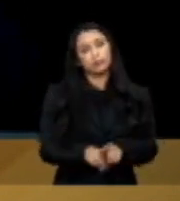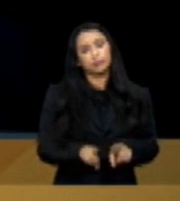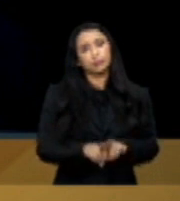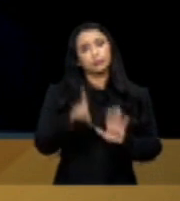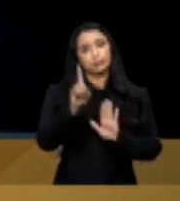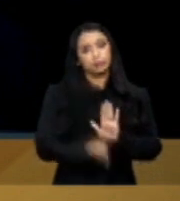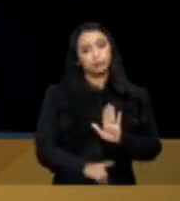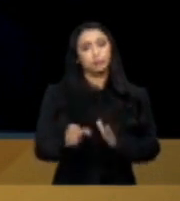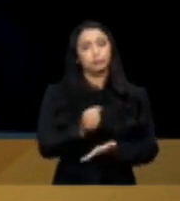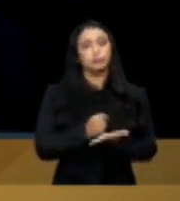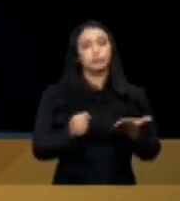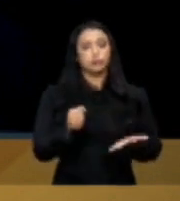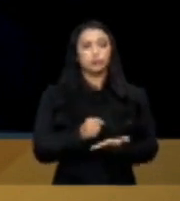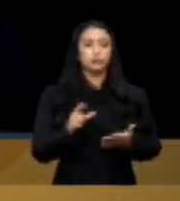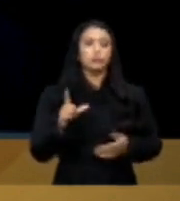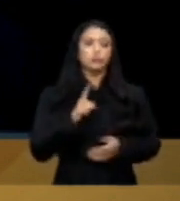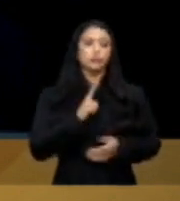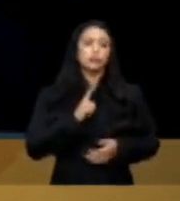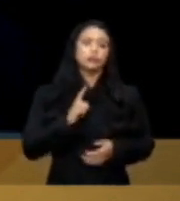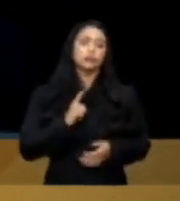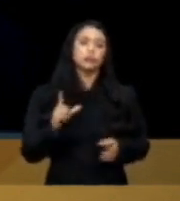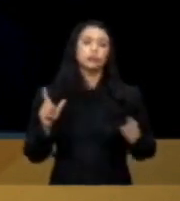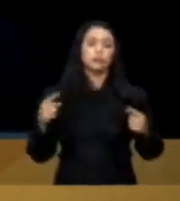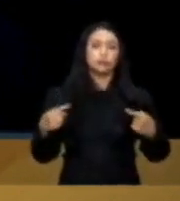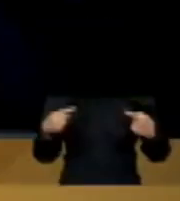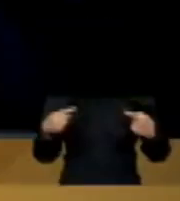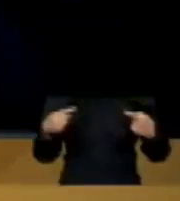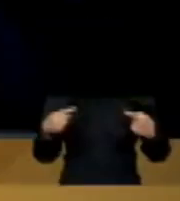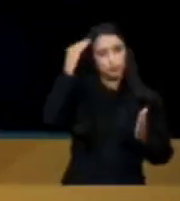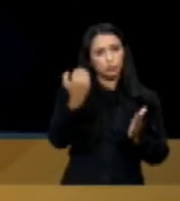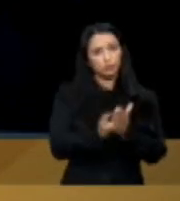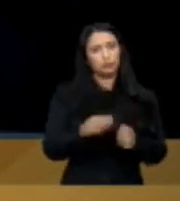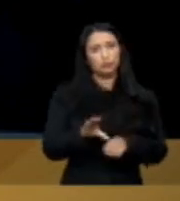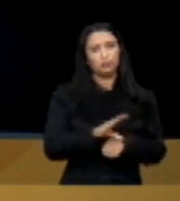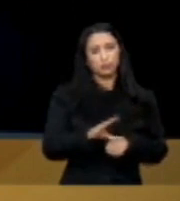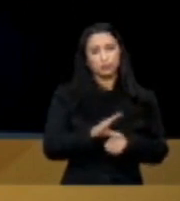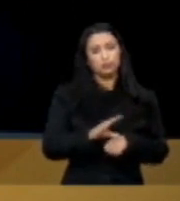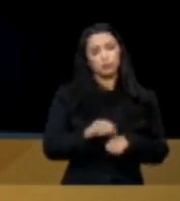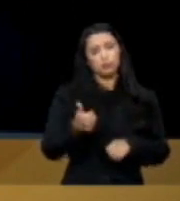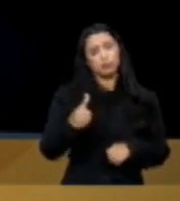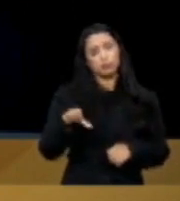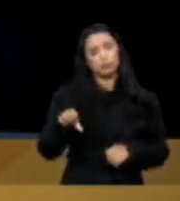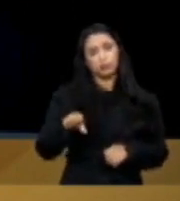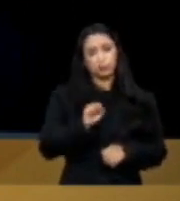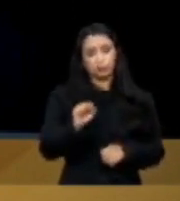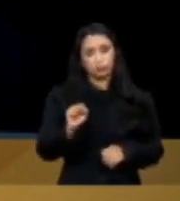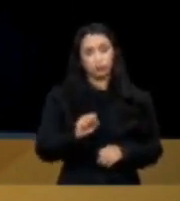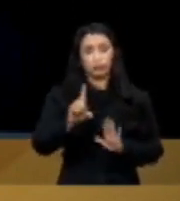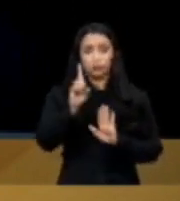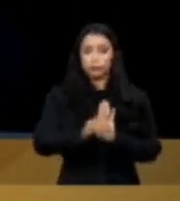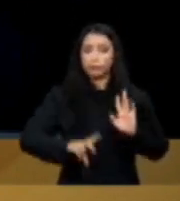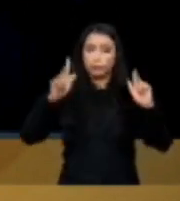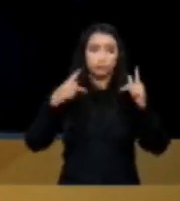direito fundamental, nos termos da Constituição Federal de 88, e o direito humano, que é o